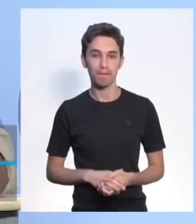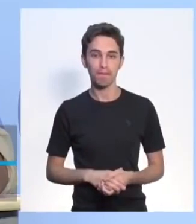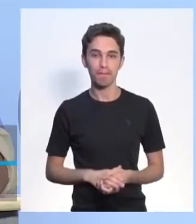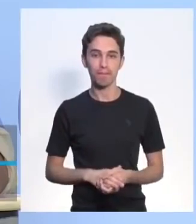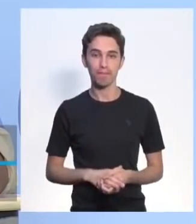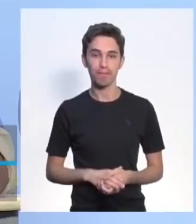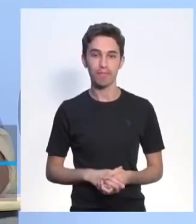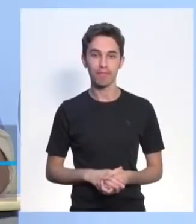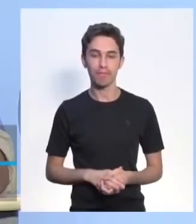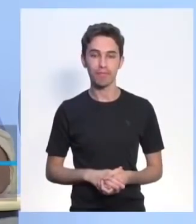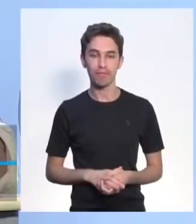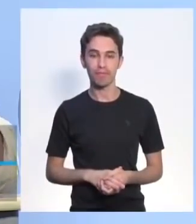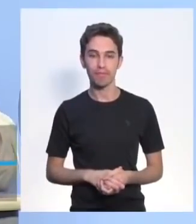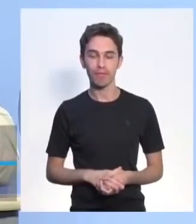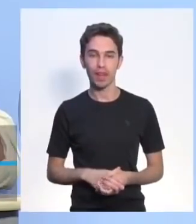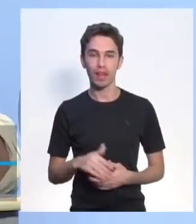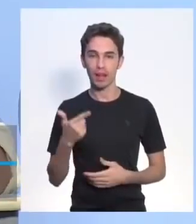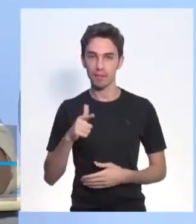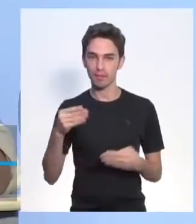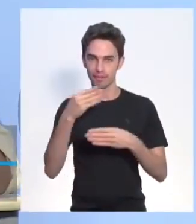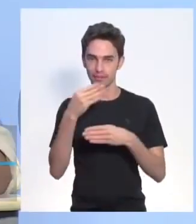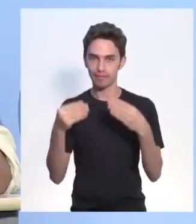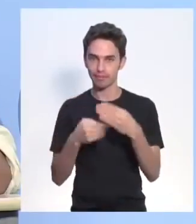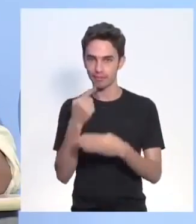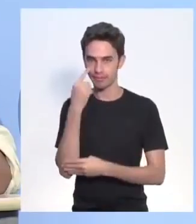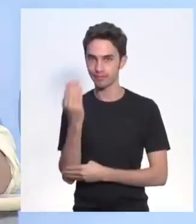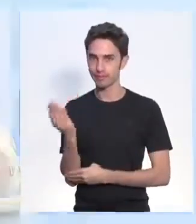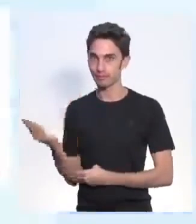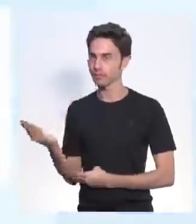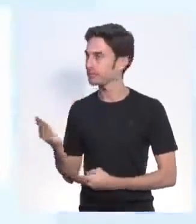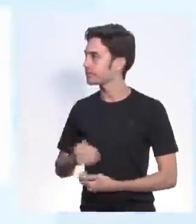aula com a próxima tela.